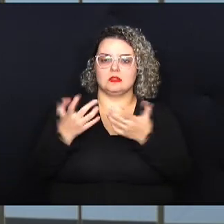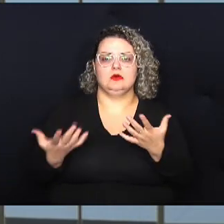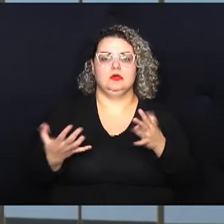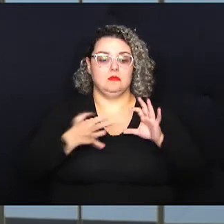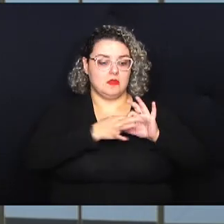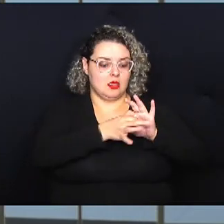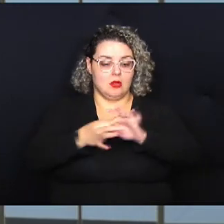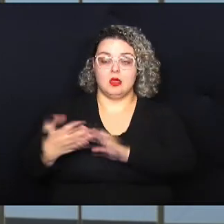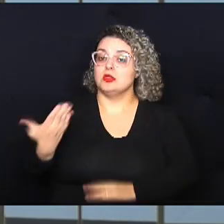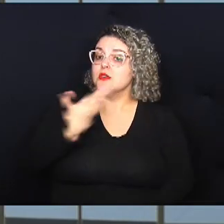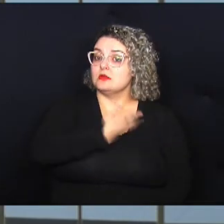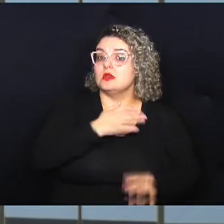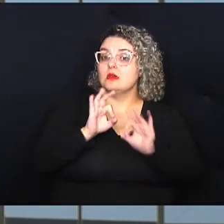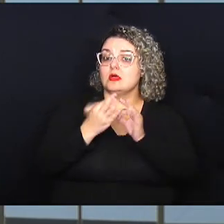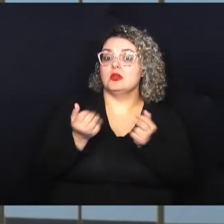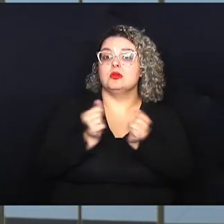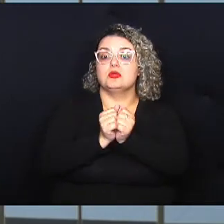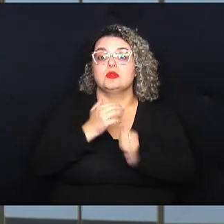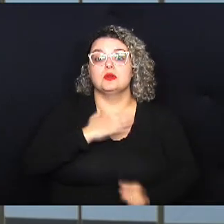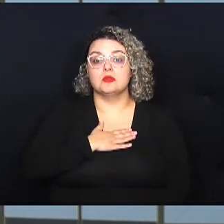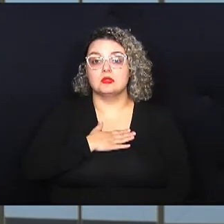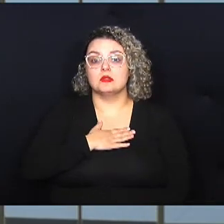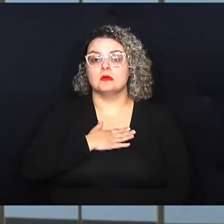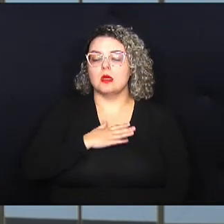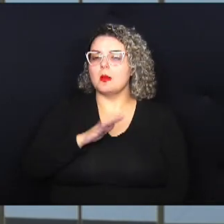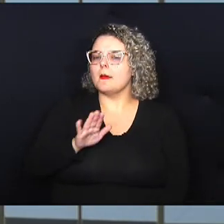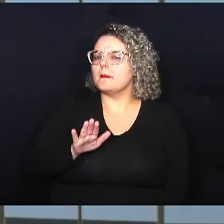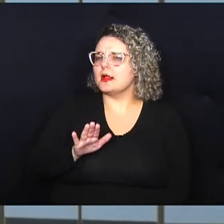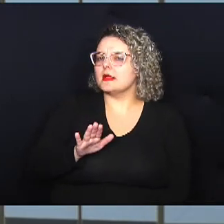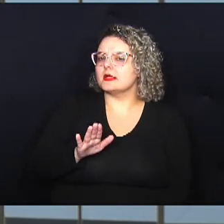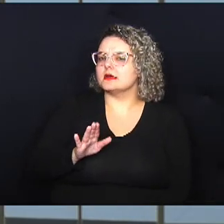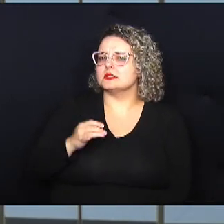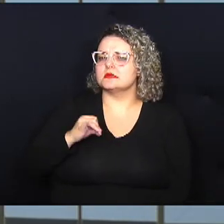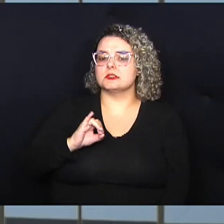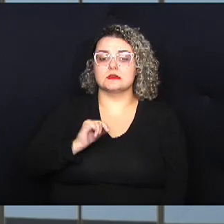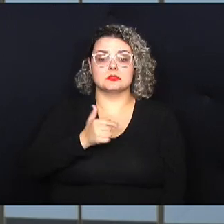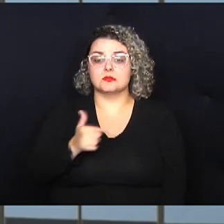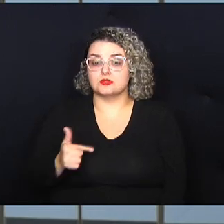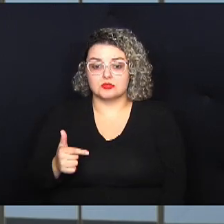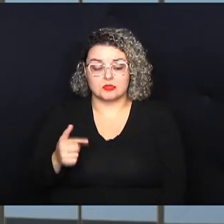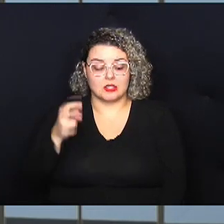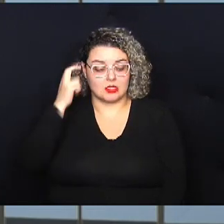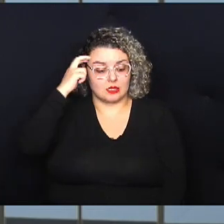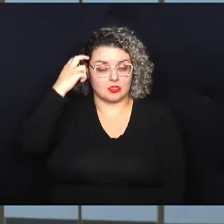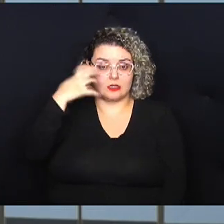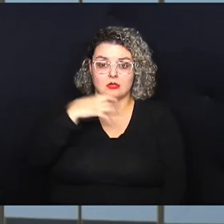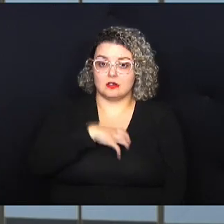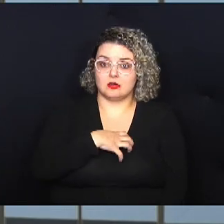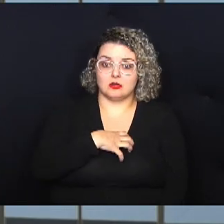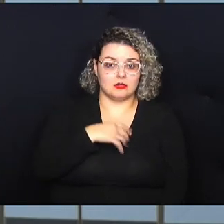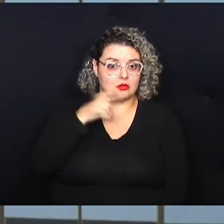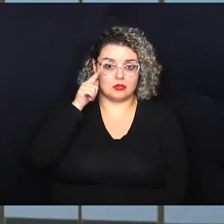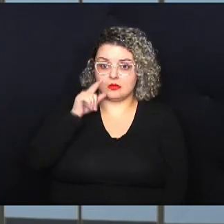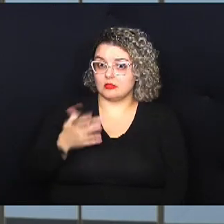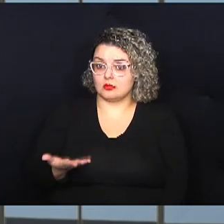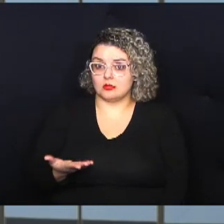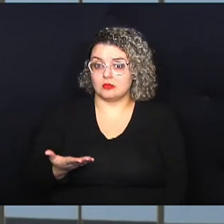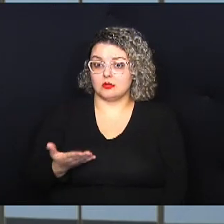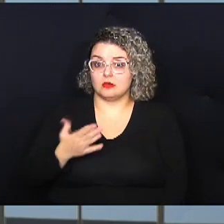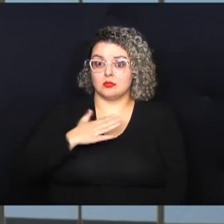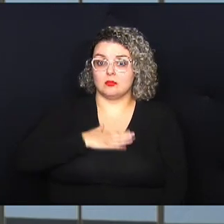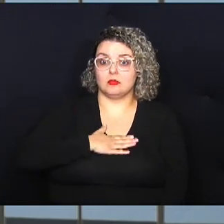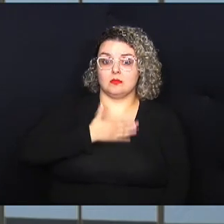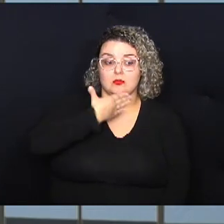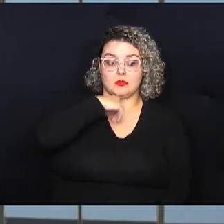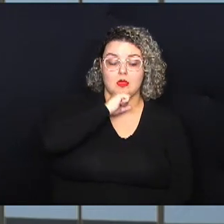amigos e familiares que está junto comigo. Mas assim, se eu não tivesse a inteligência emocional, eu não conseguiria, porque meu pai mora